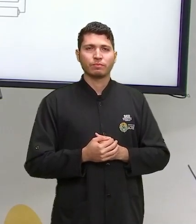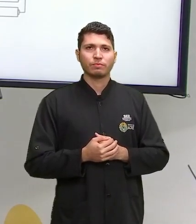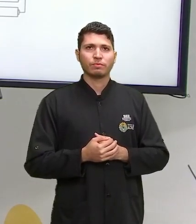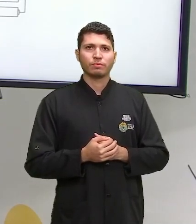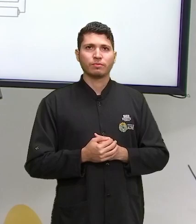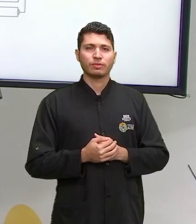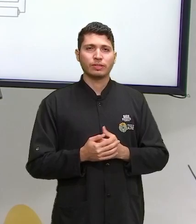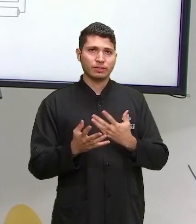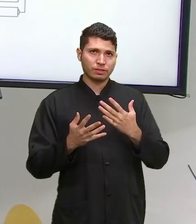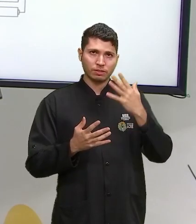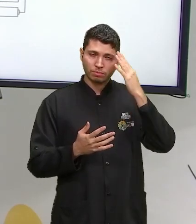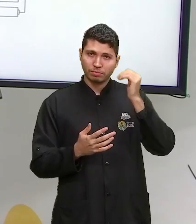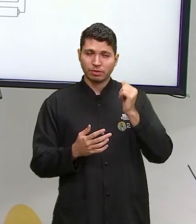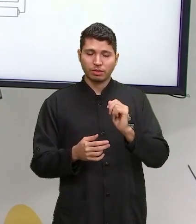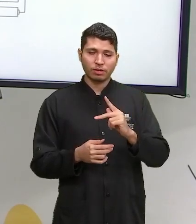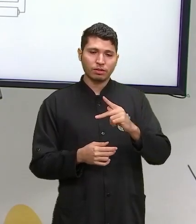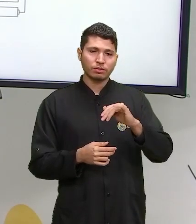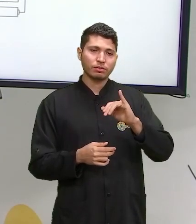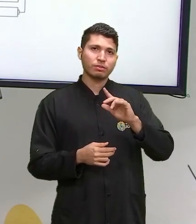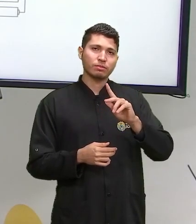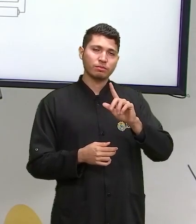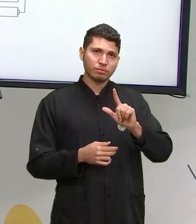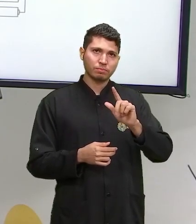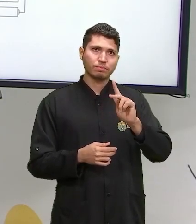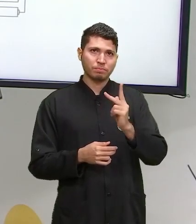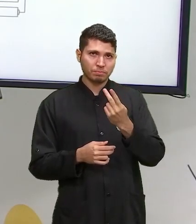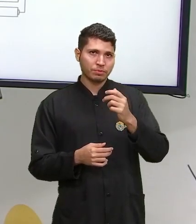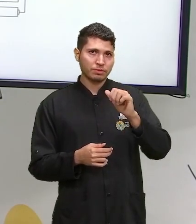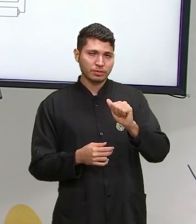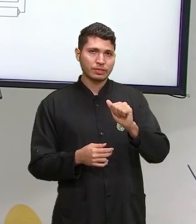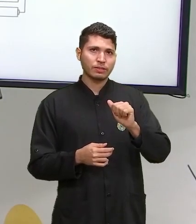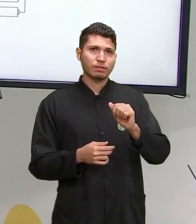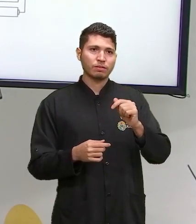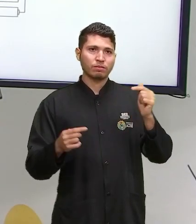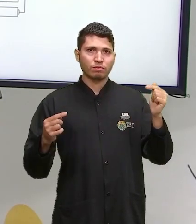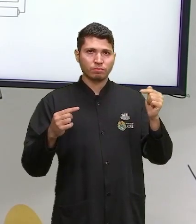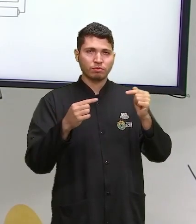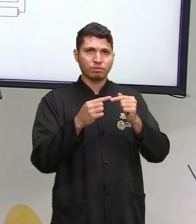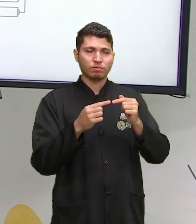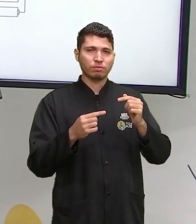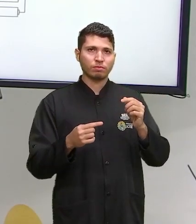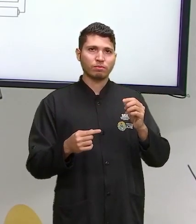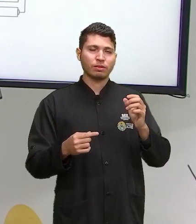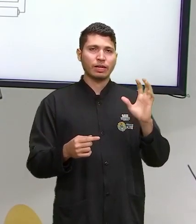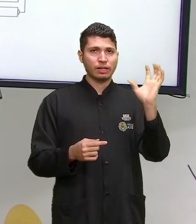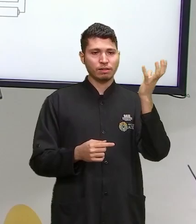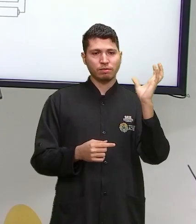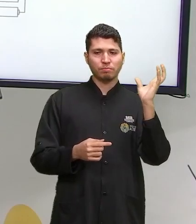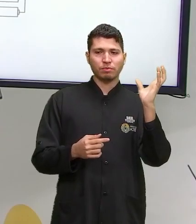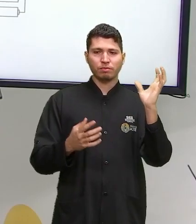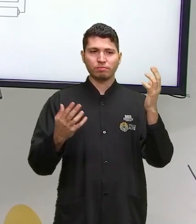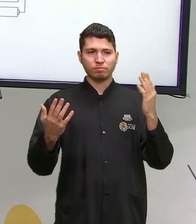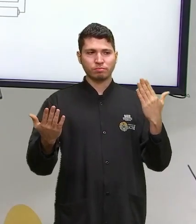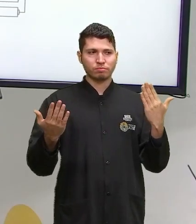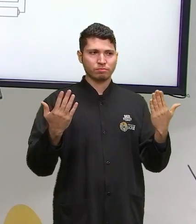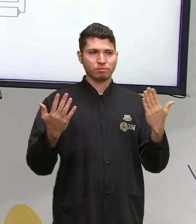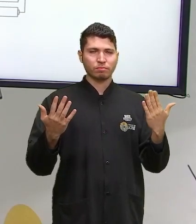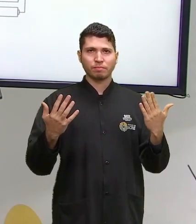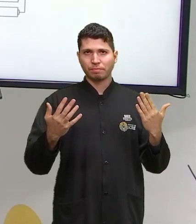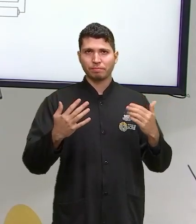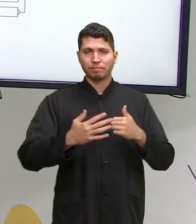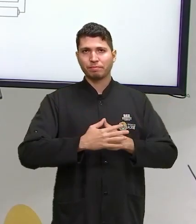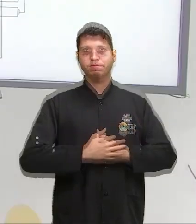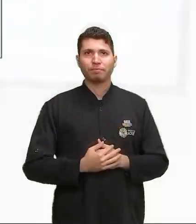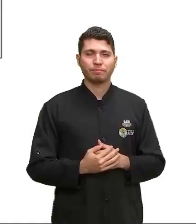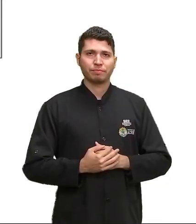as pilhas de uma forma com que ligue essa lâmpada com uma potência maior. Vamos analisar primeiro o que está acontecendo aqui,